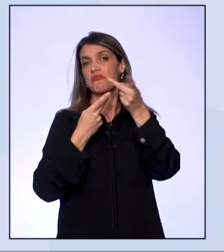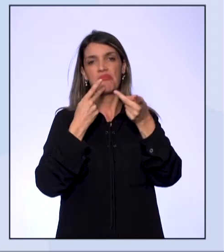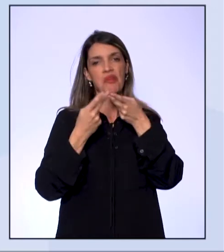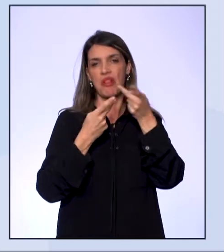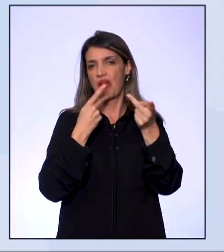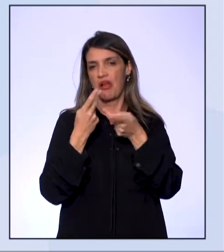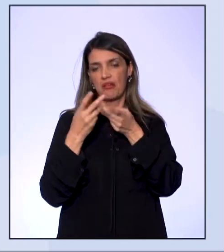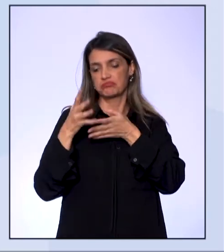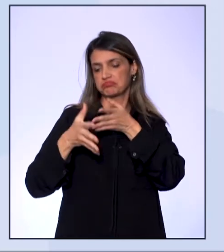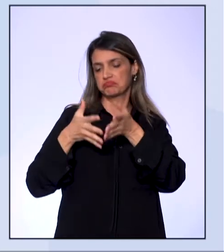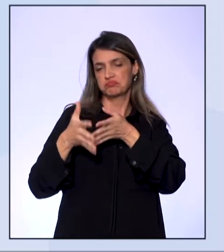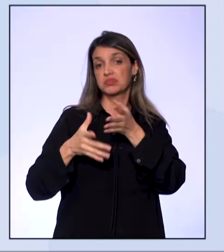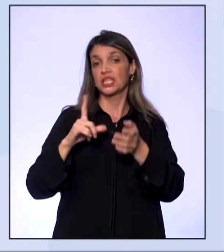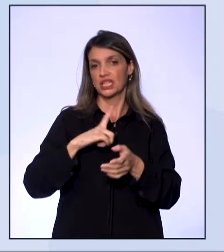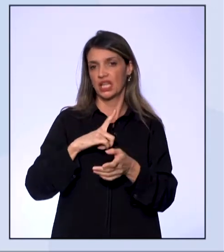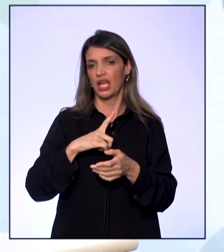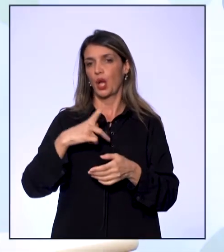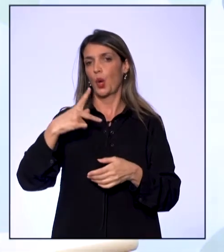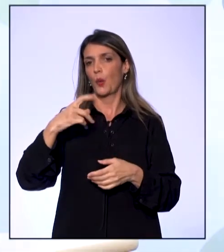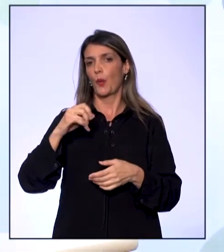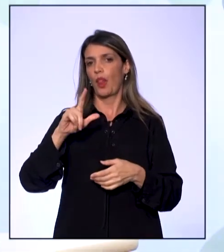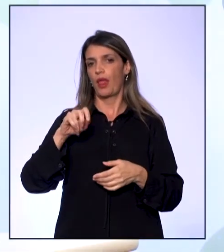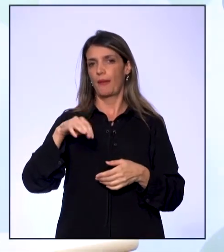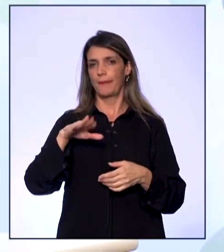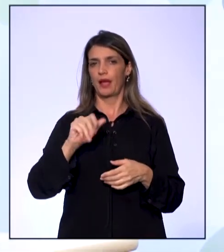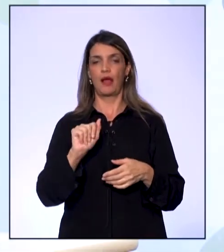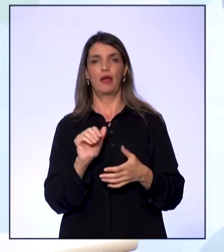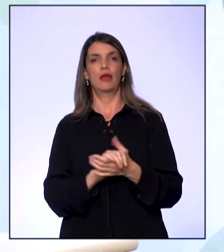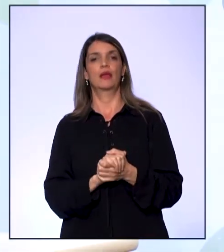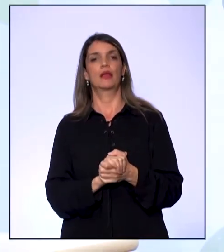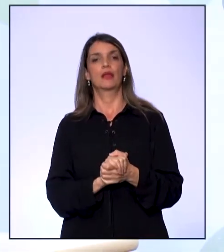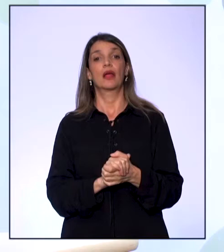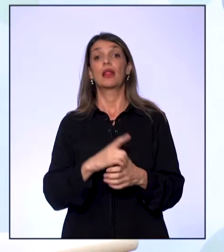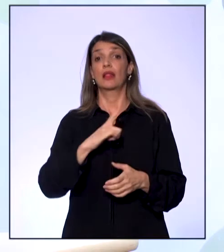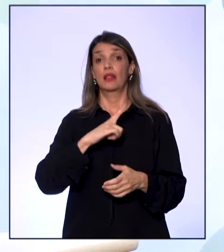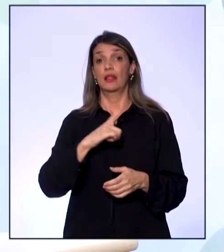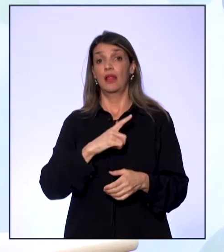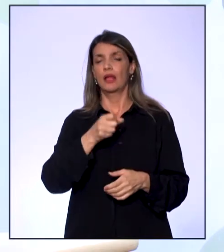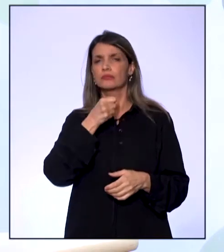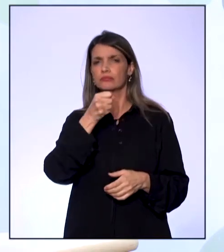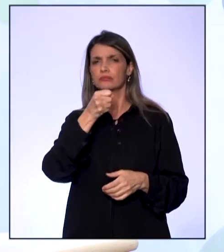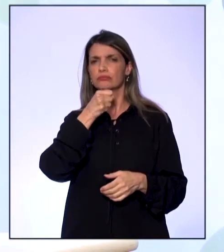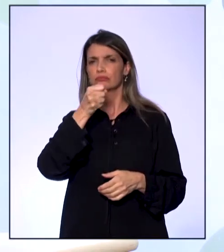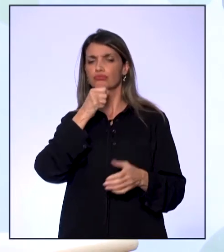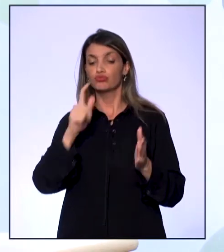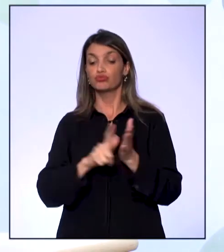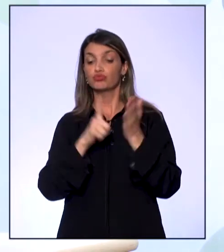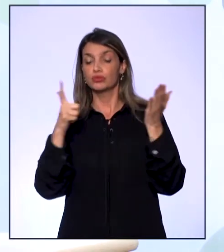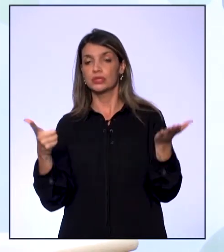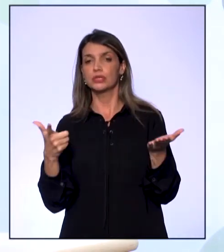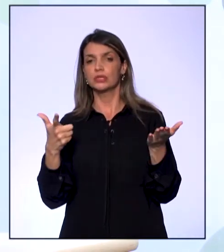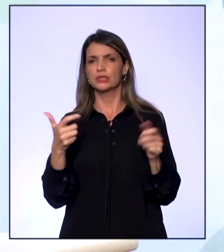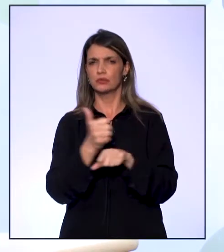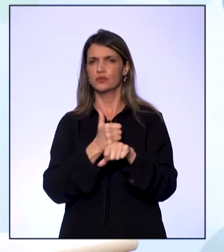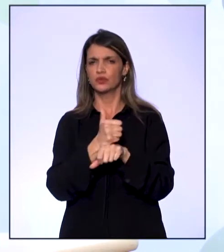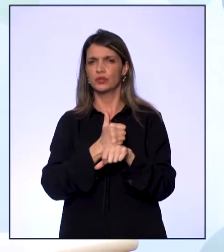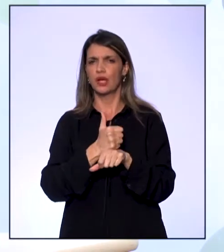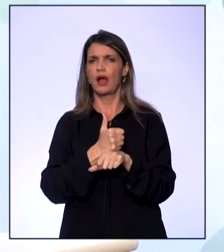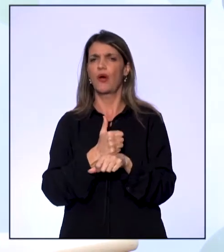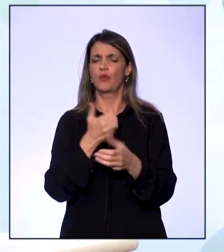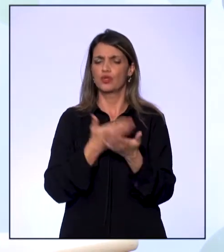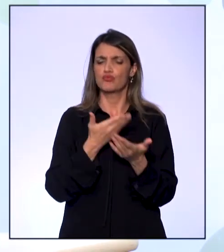há uma polêmica. Então, os articulistas, eles são opinadores, né? A gente tem jornalistas, na verdade, que estudam sobre economia,